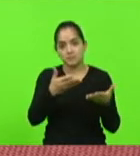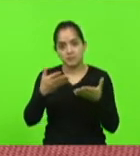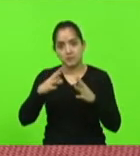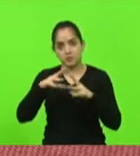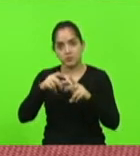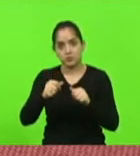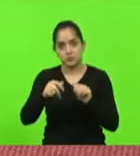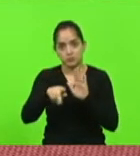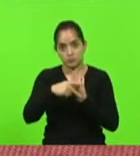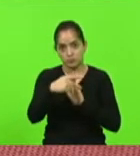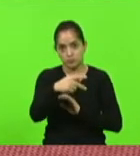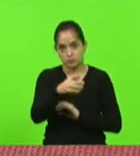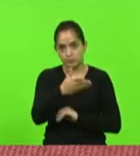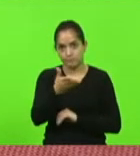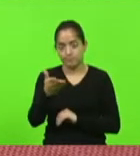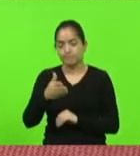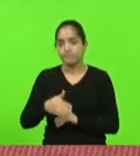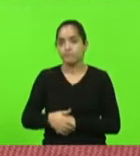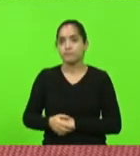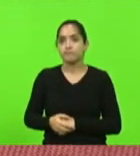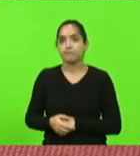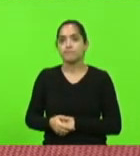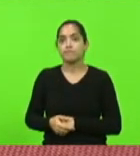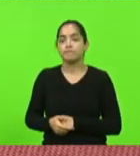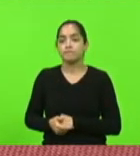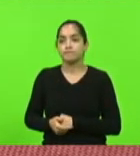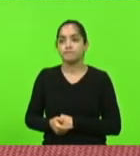nós. Obrigado.